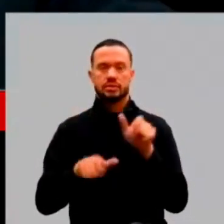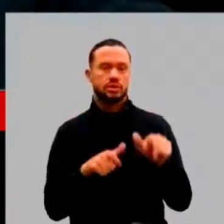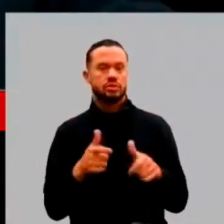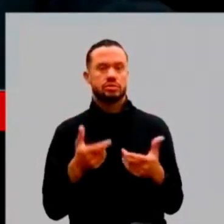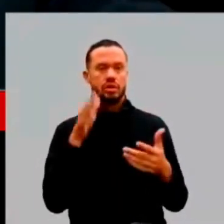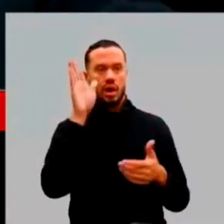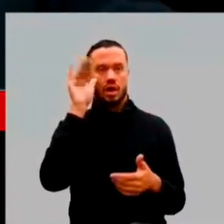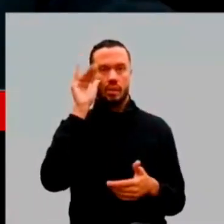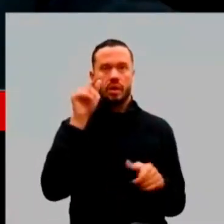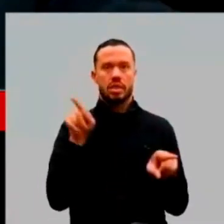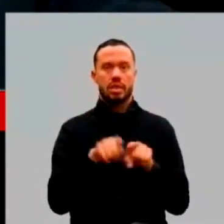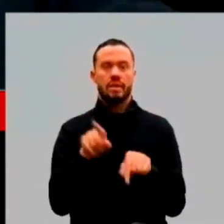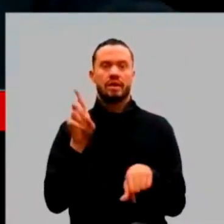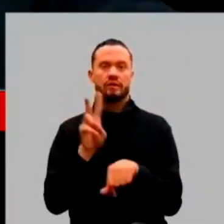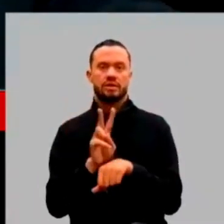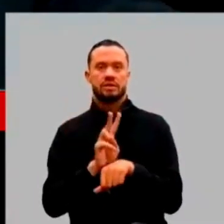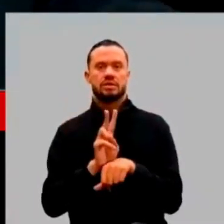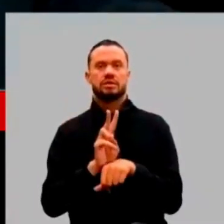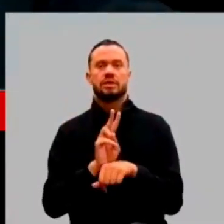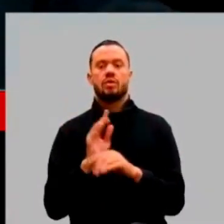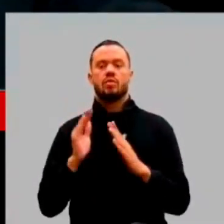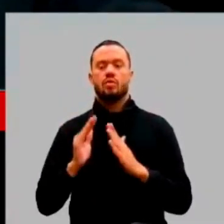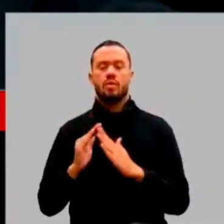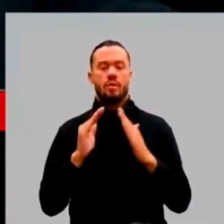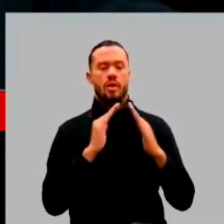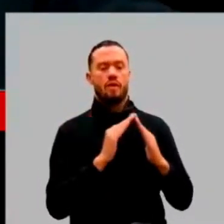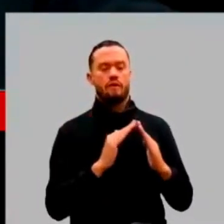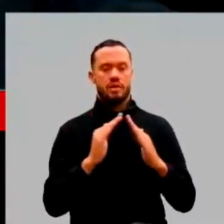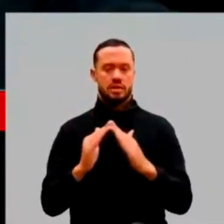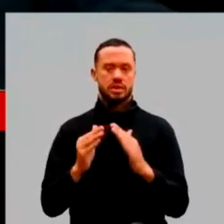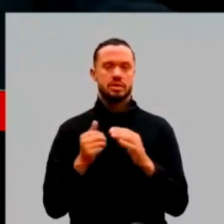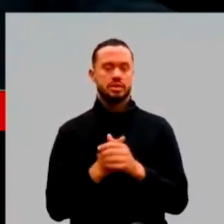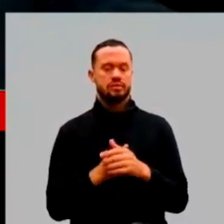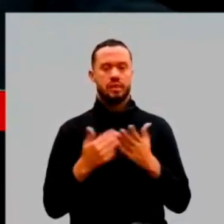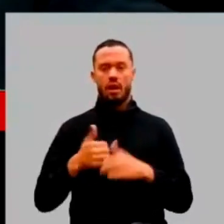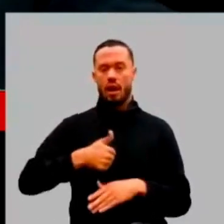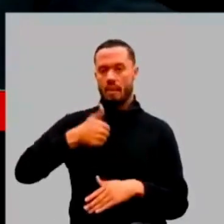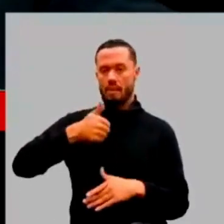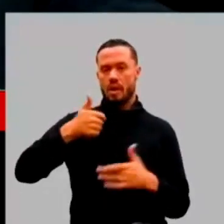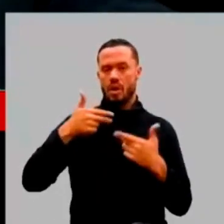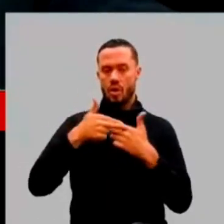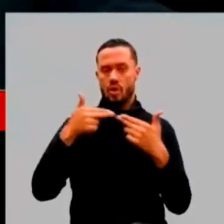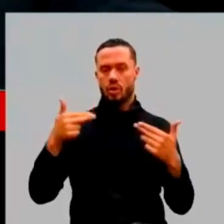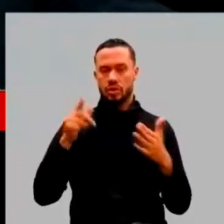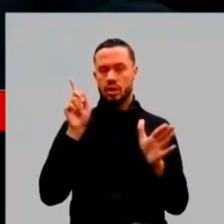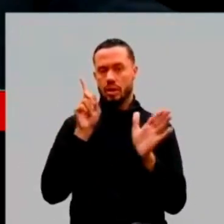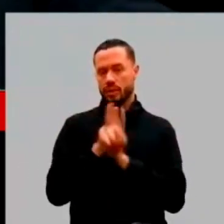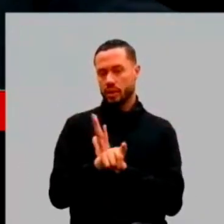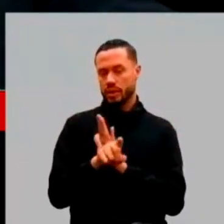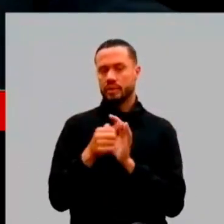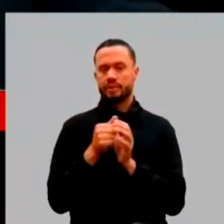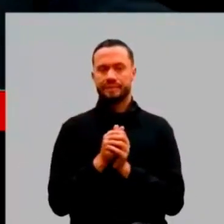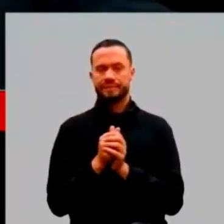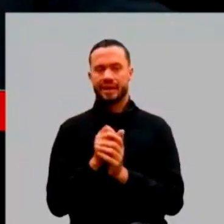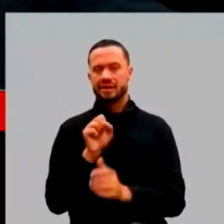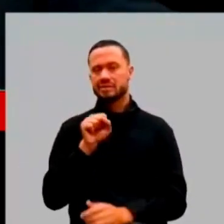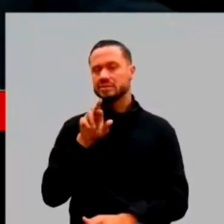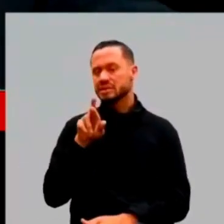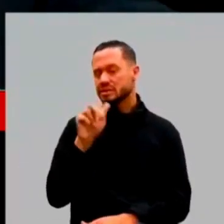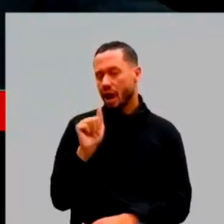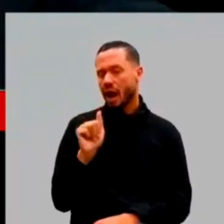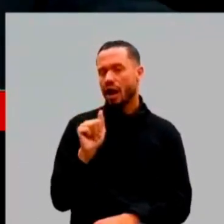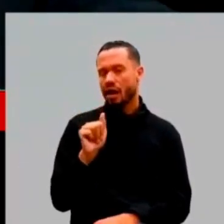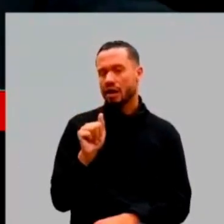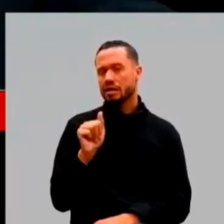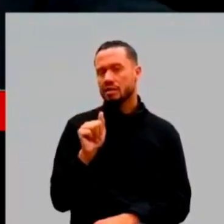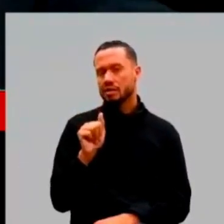visitando os imóveis então o primeiro ponto de de de interrogação eh Vale a pena vale a